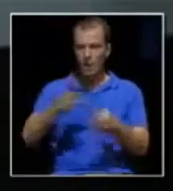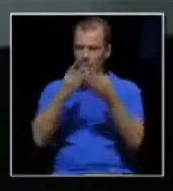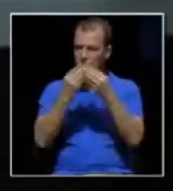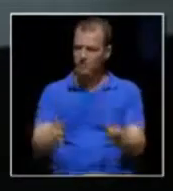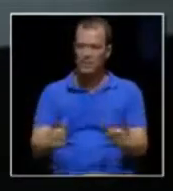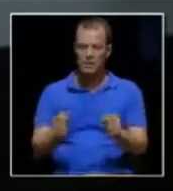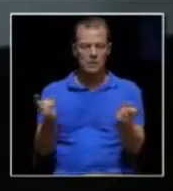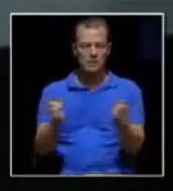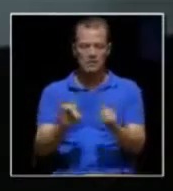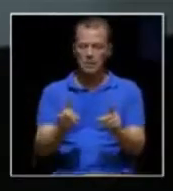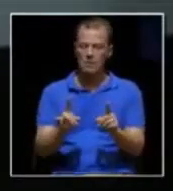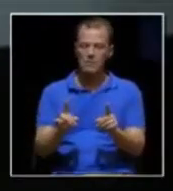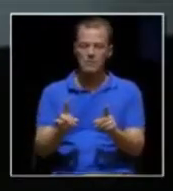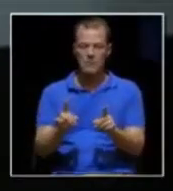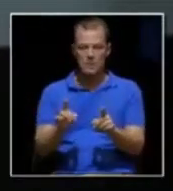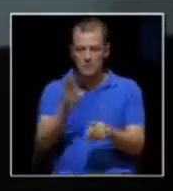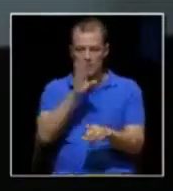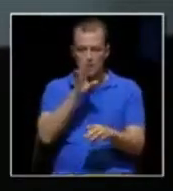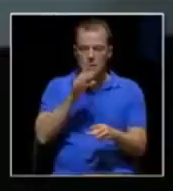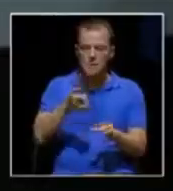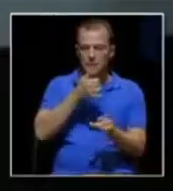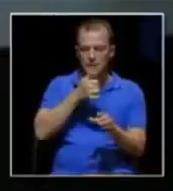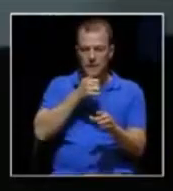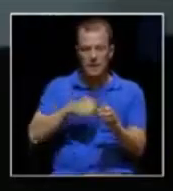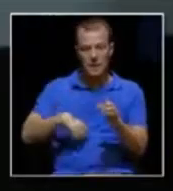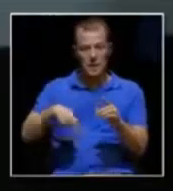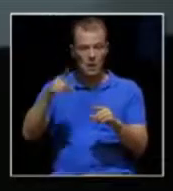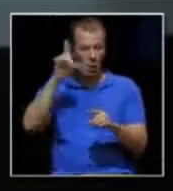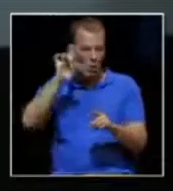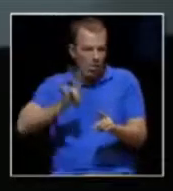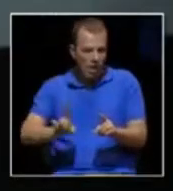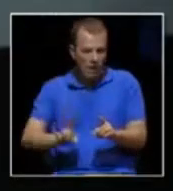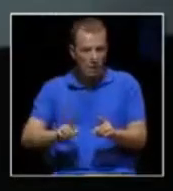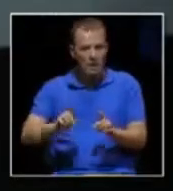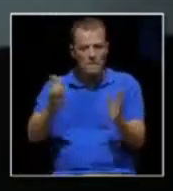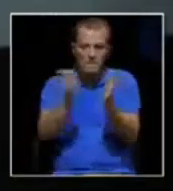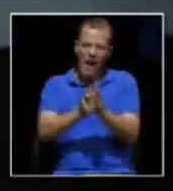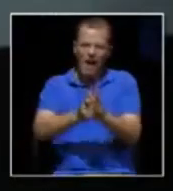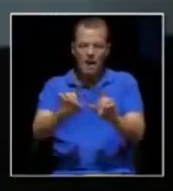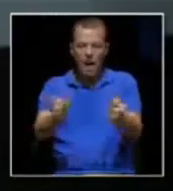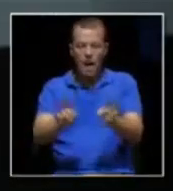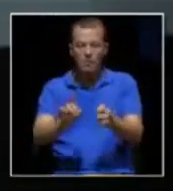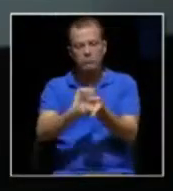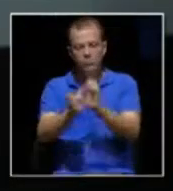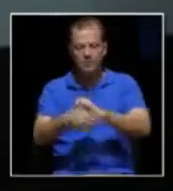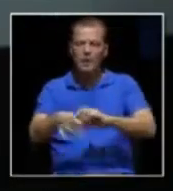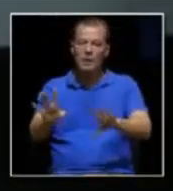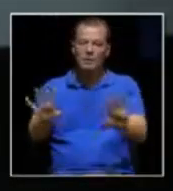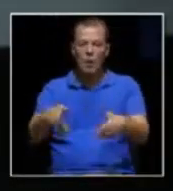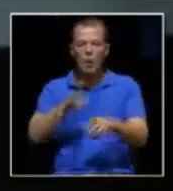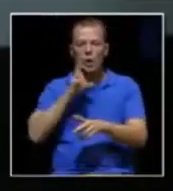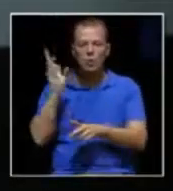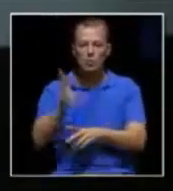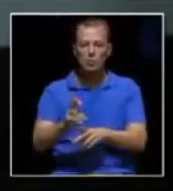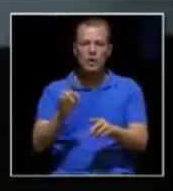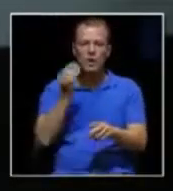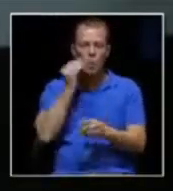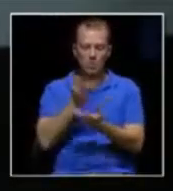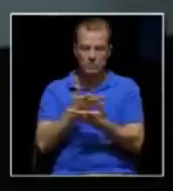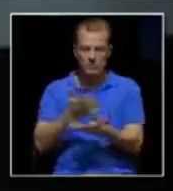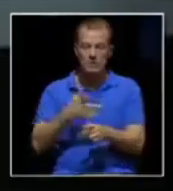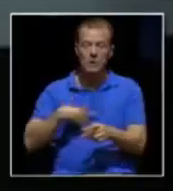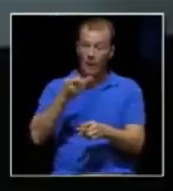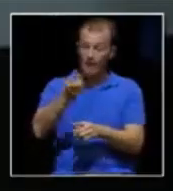com o facto de se assinalar datas, e por isso mesmo, para responder a este problema, o PEV tem vindo a apresentar